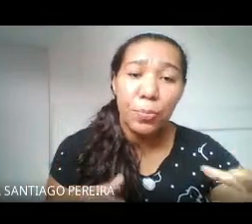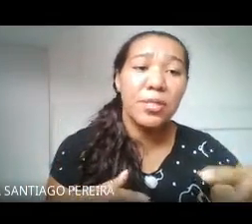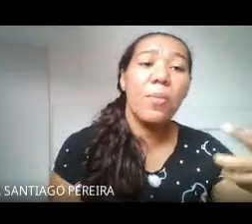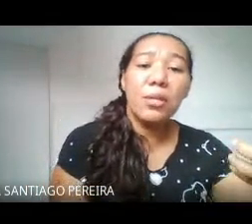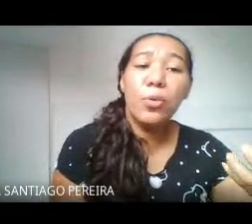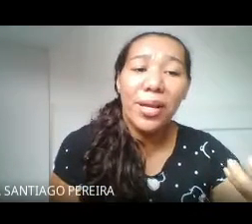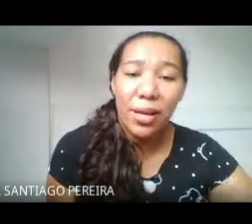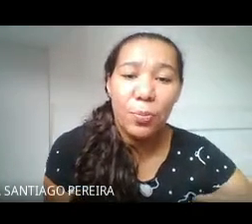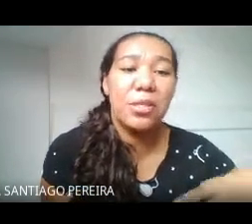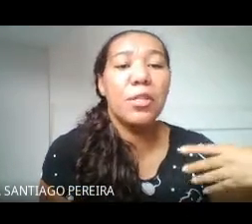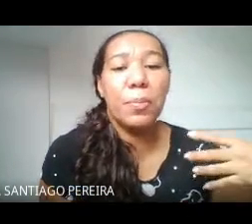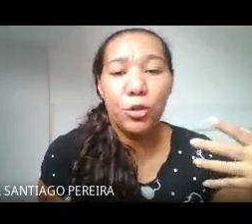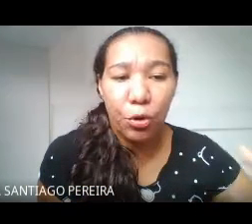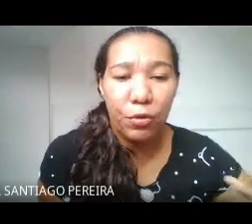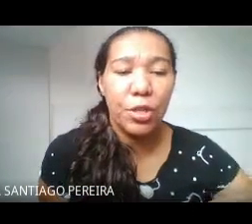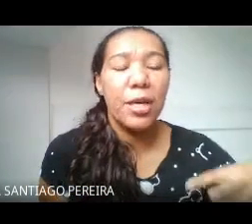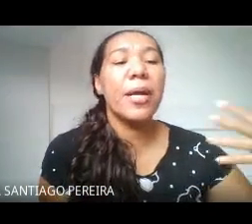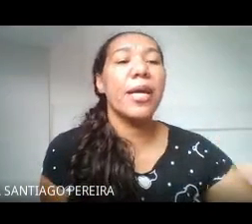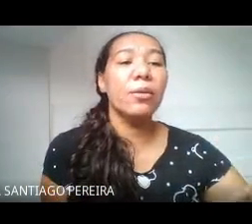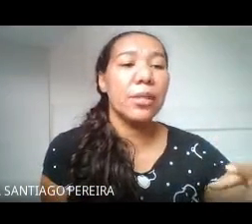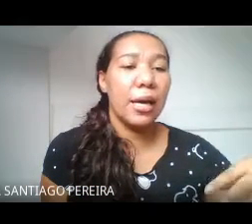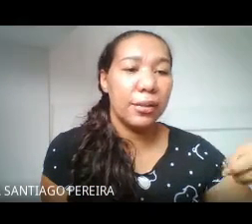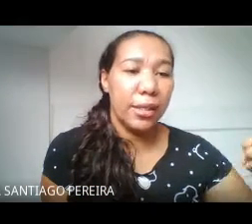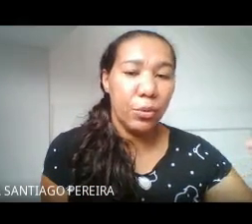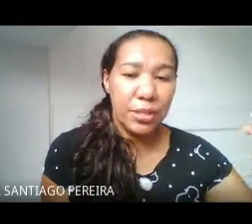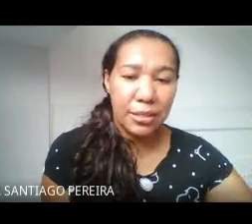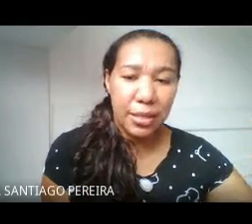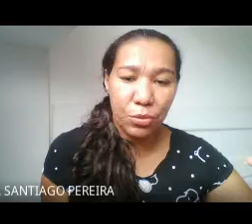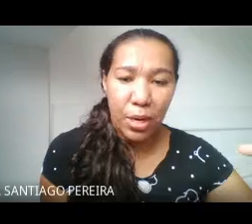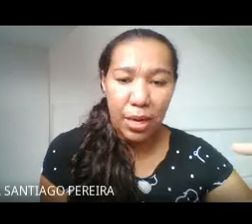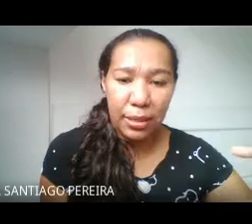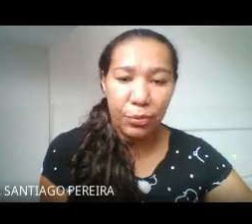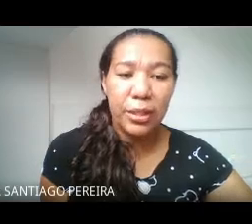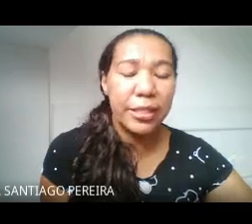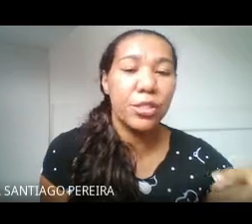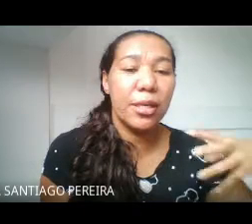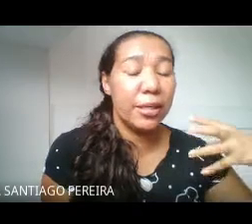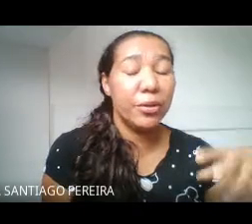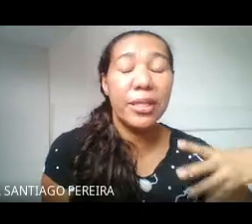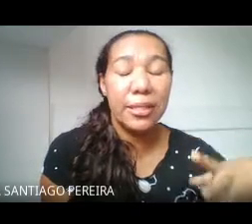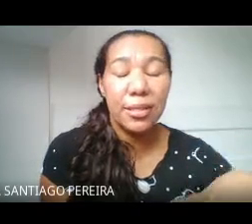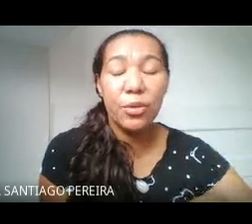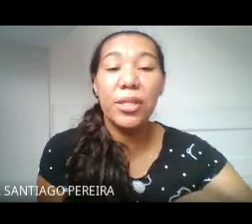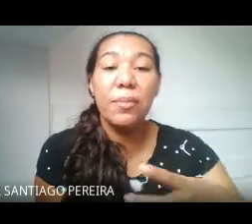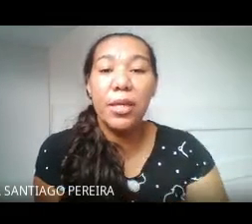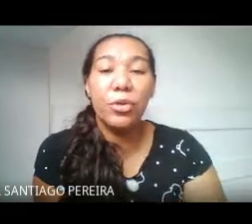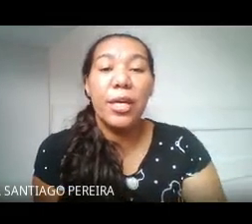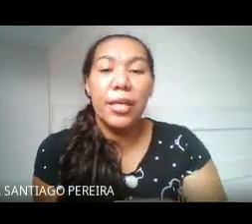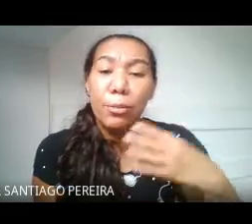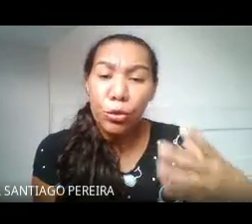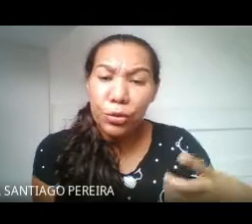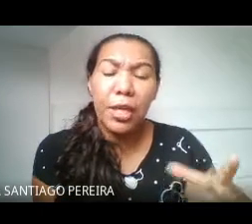esse texto, especialmente para o Enem, especialmente para as provas, para quem não está tendo esse acesso à língua inglesa e o